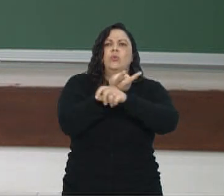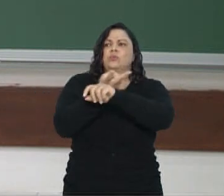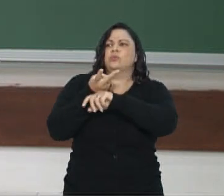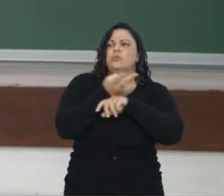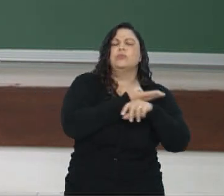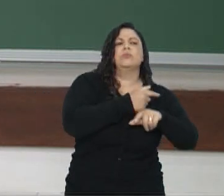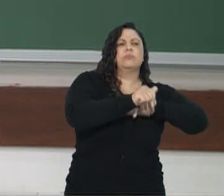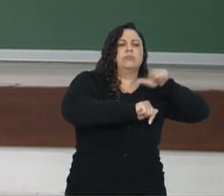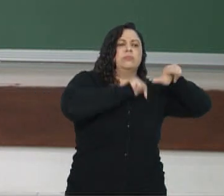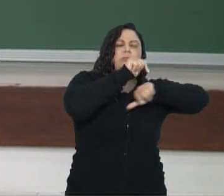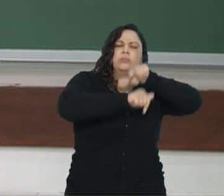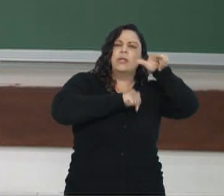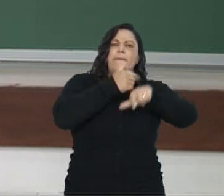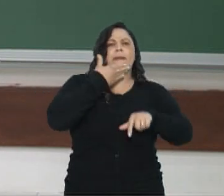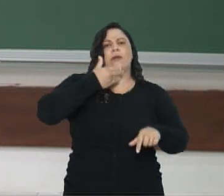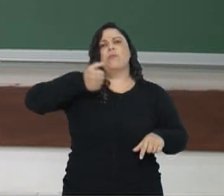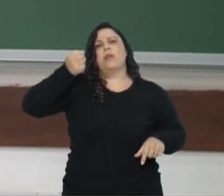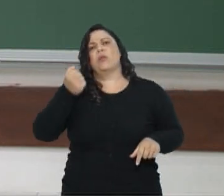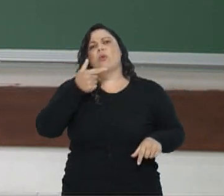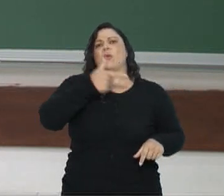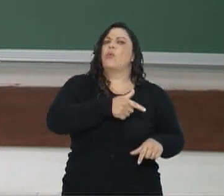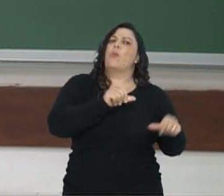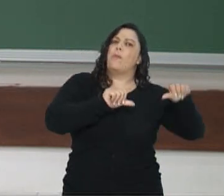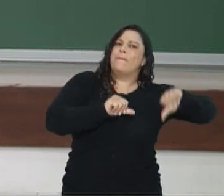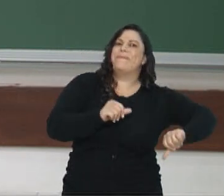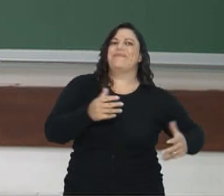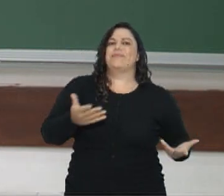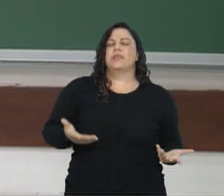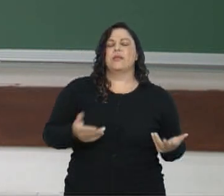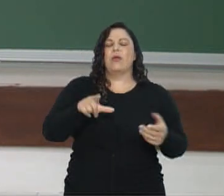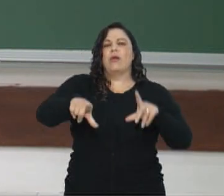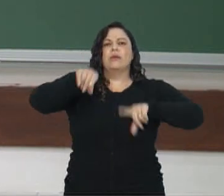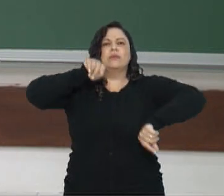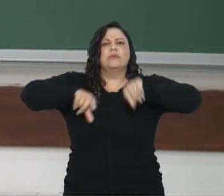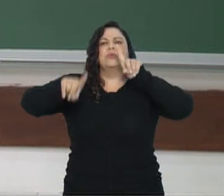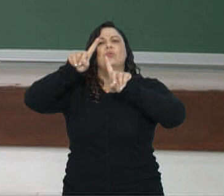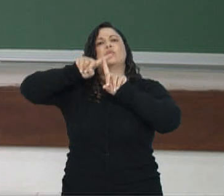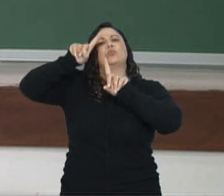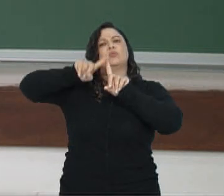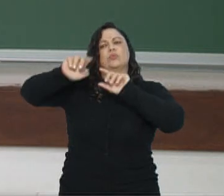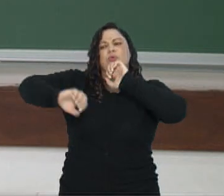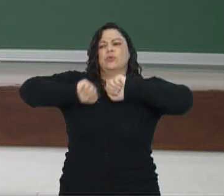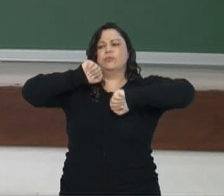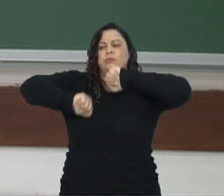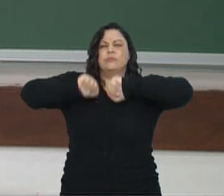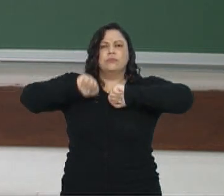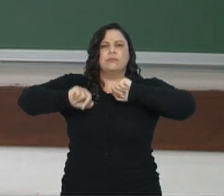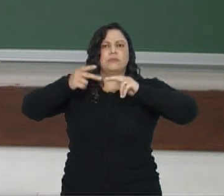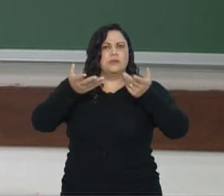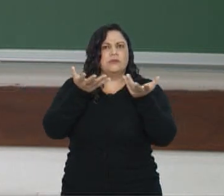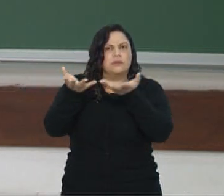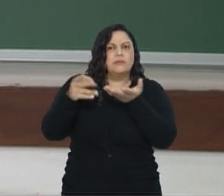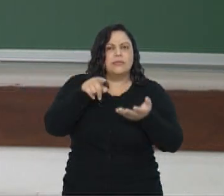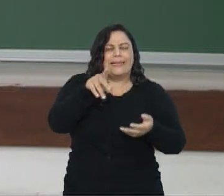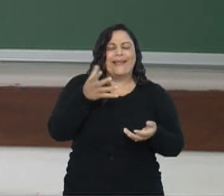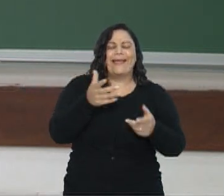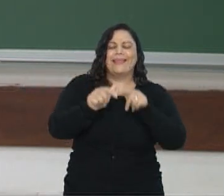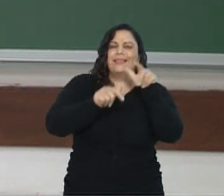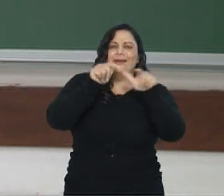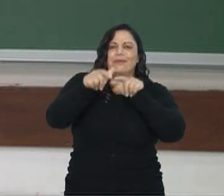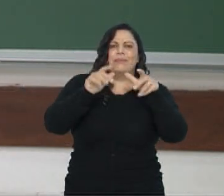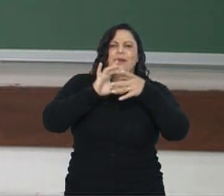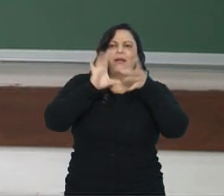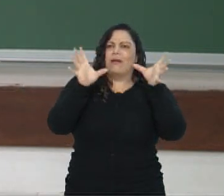pior, de montar uma empresa, escolher o tipo de empresa que você quer. Isso aí vai ser uma liberdade e você vai sobreviver à